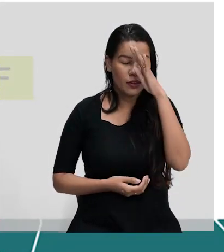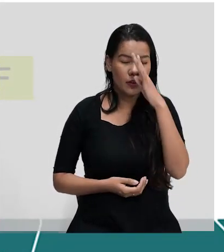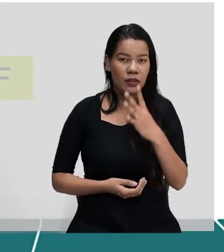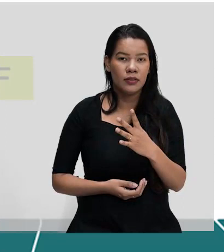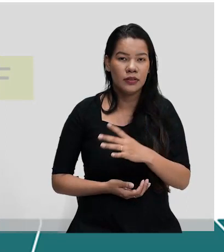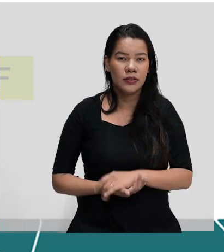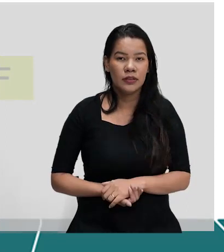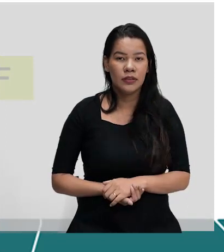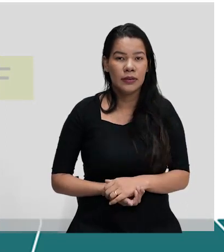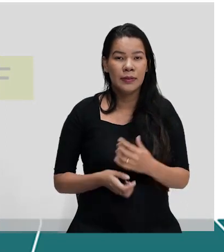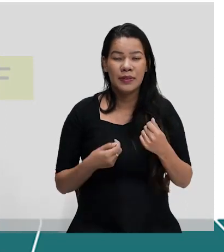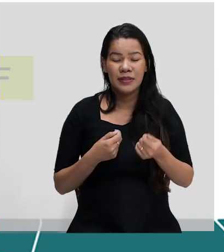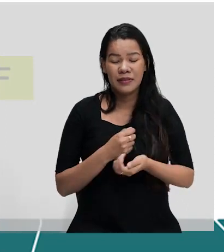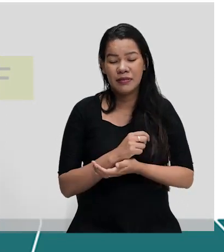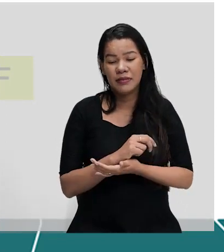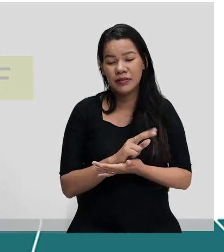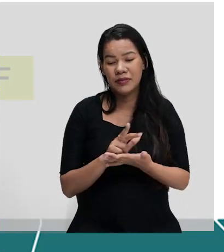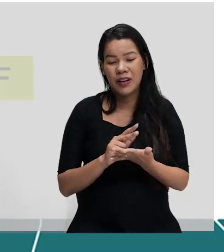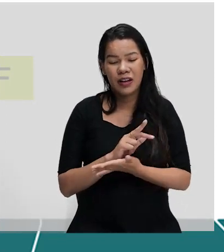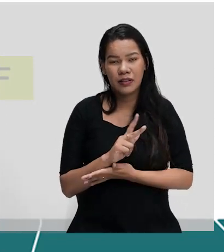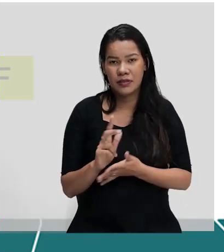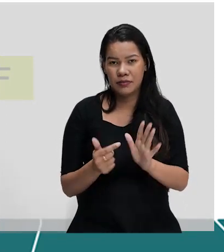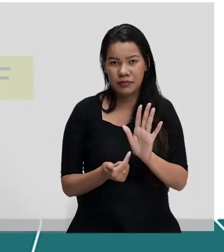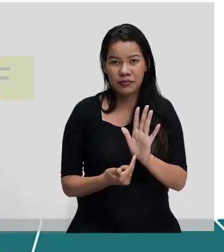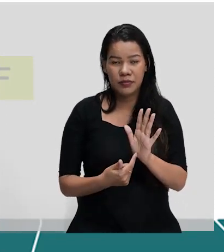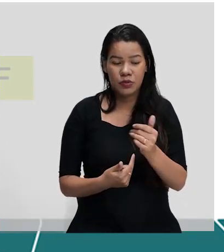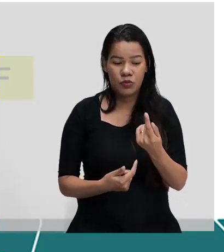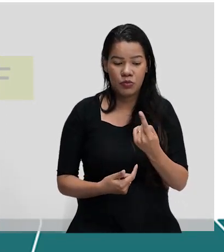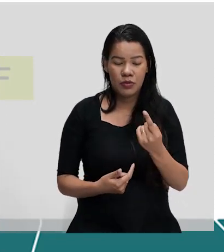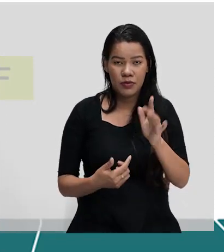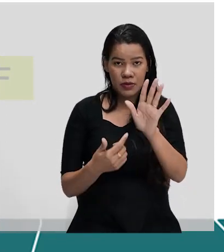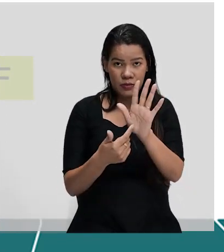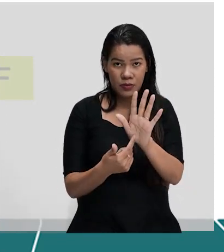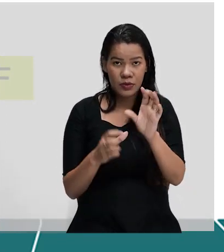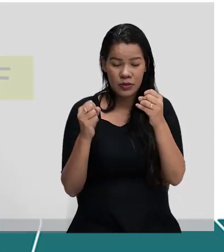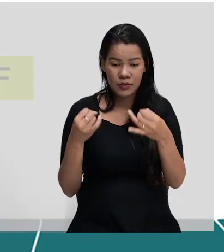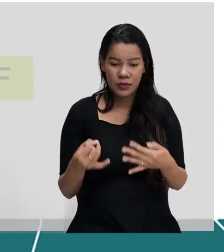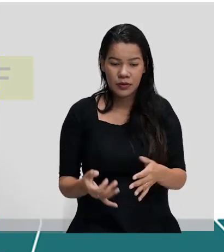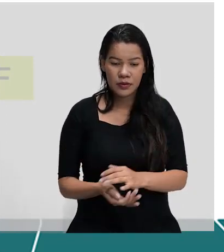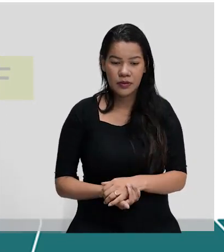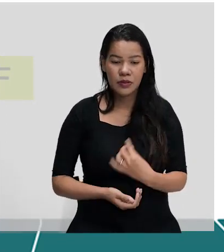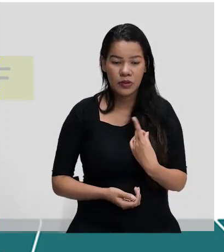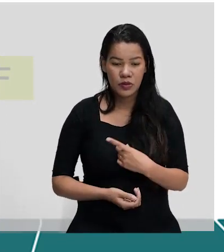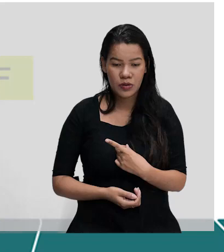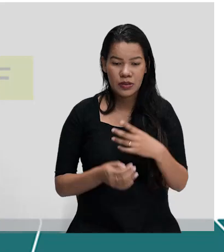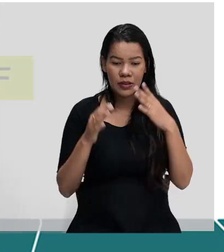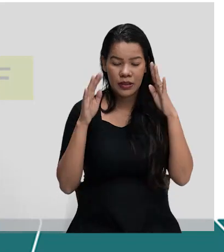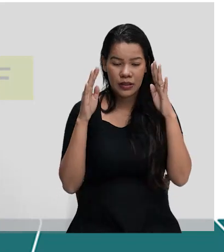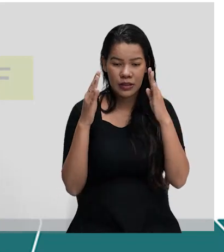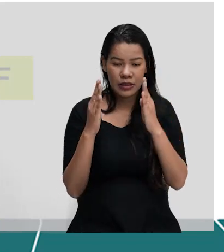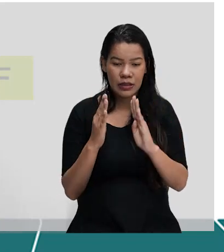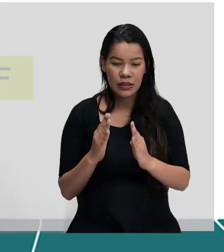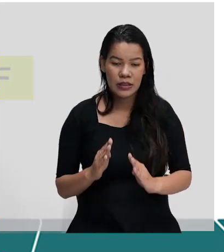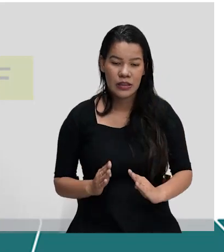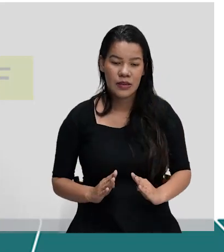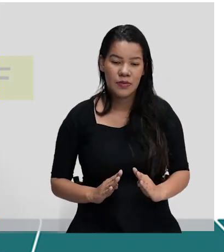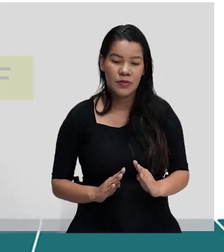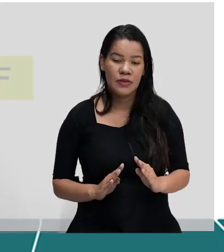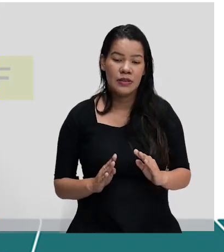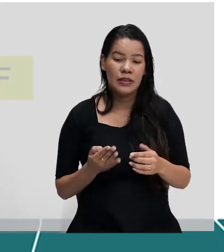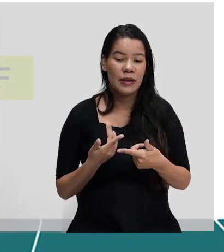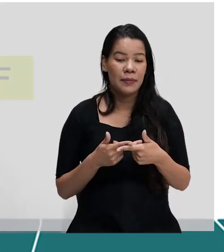resolução, né, tem diversas formas. Uma delas seria a seguinte, ó. Nós vamos considerar